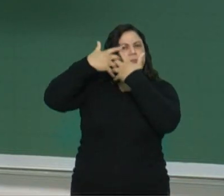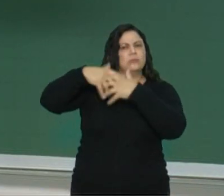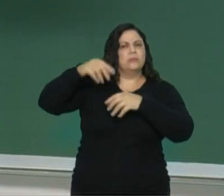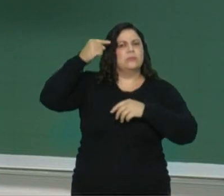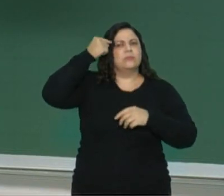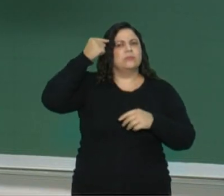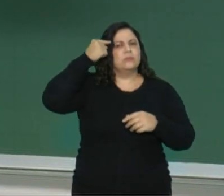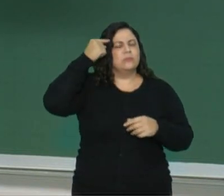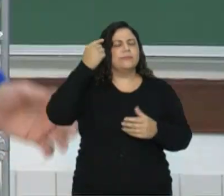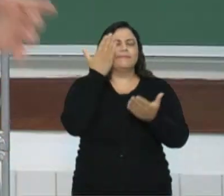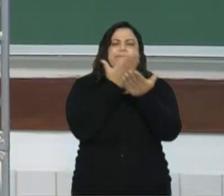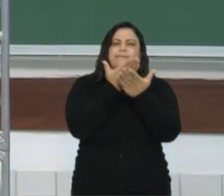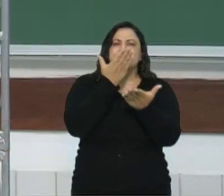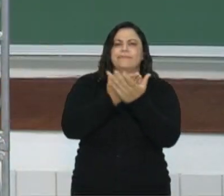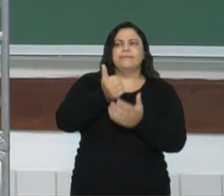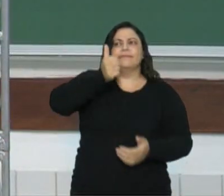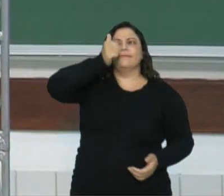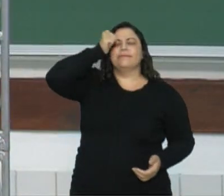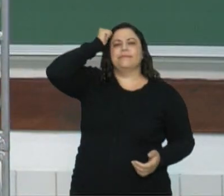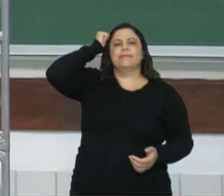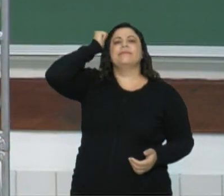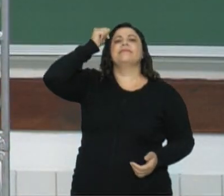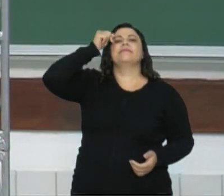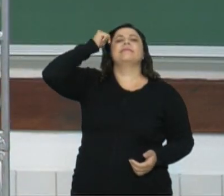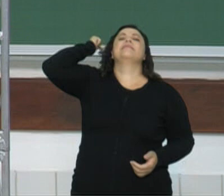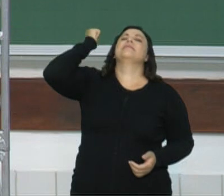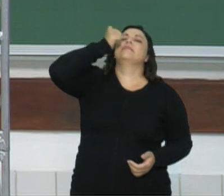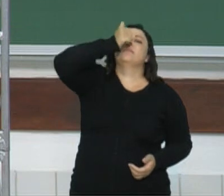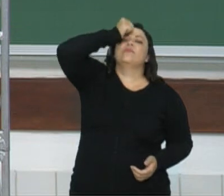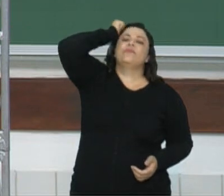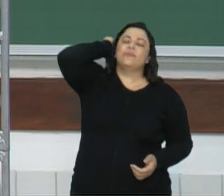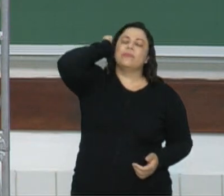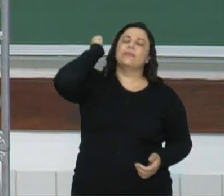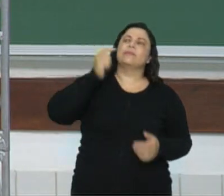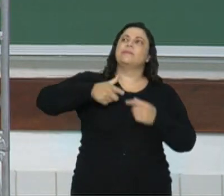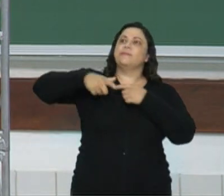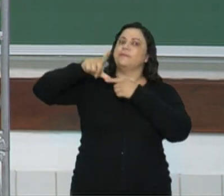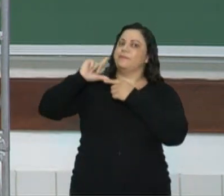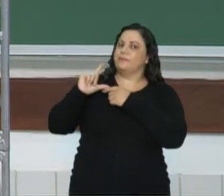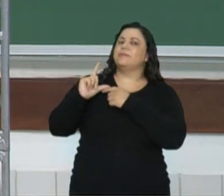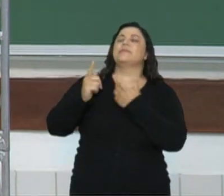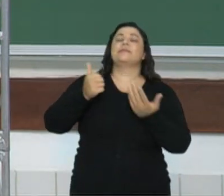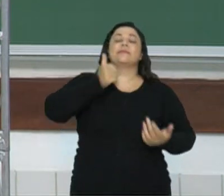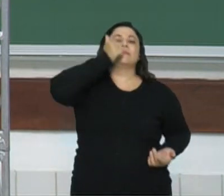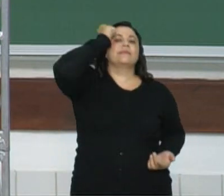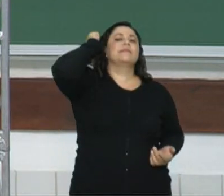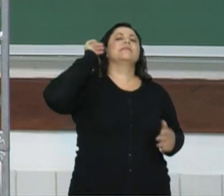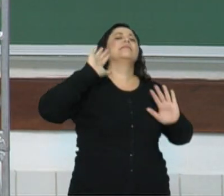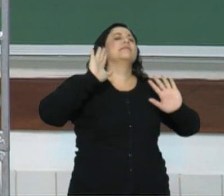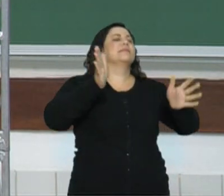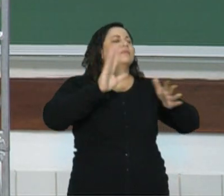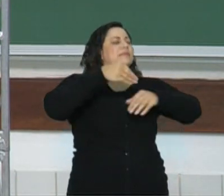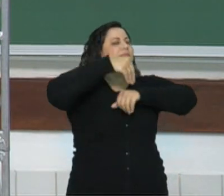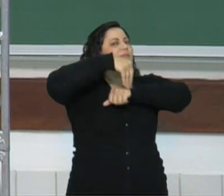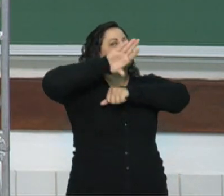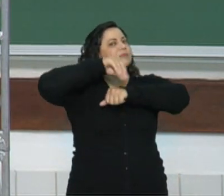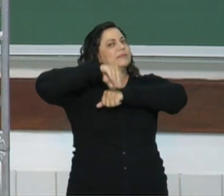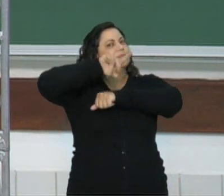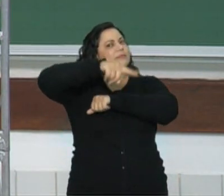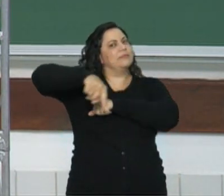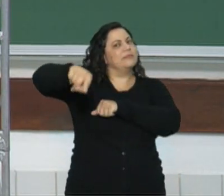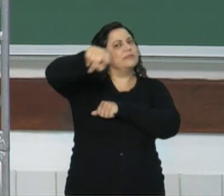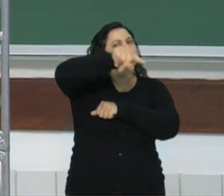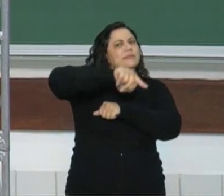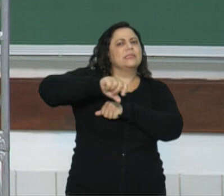para vestibular. Então aqui, de novo, Descartes, lá antes de existir vestibular, já está dando a dica para você. Se